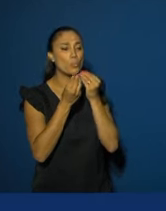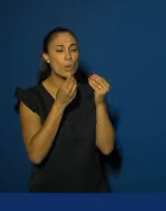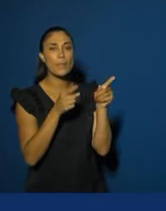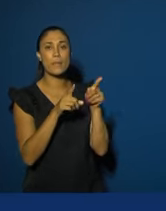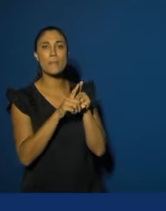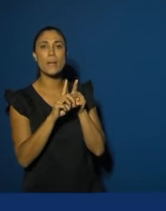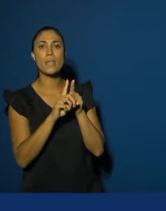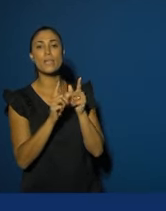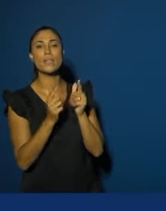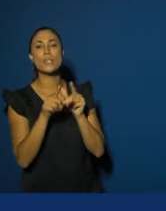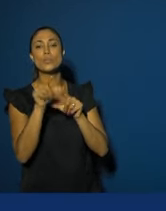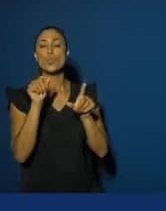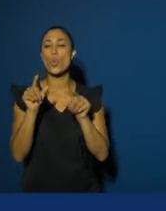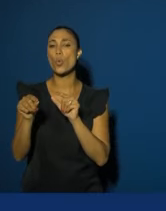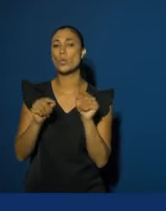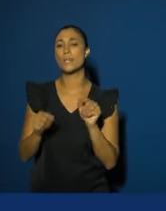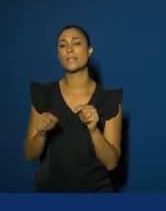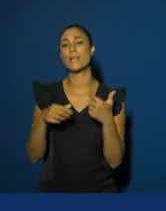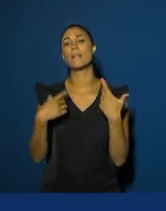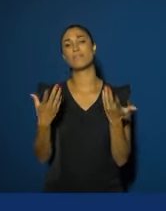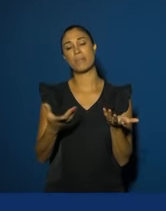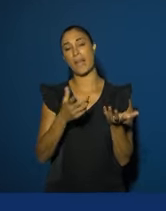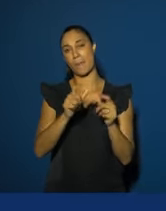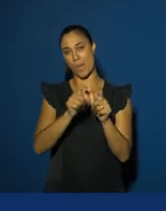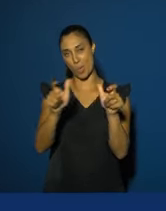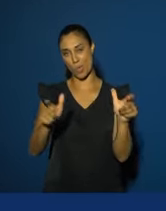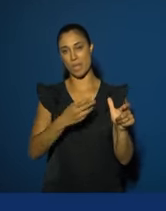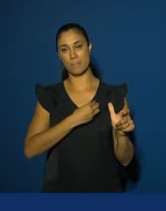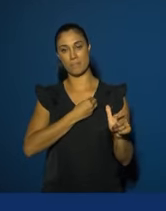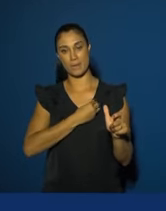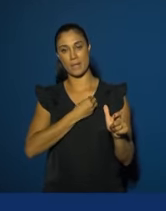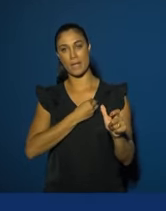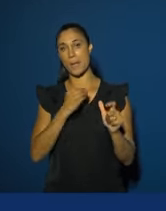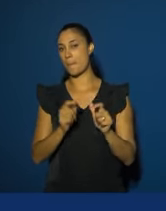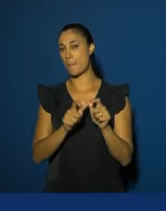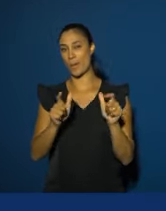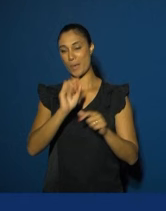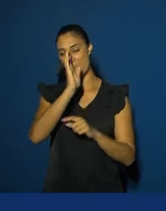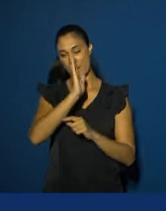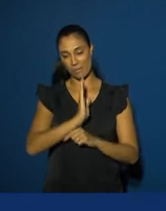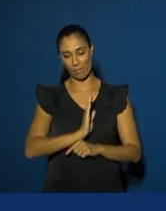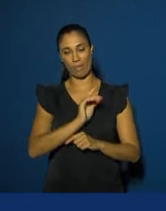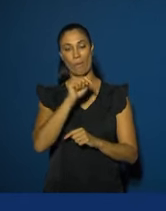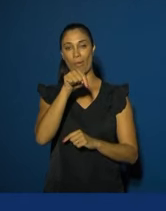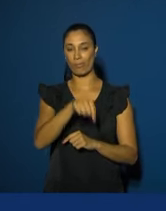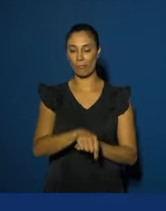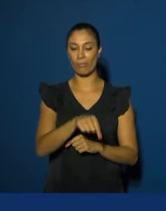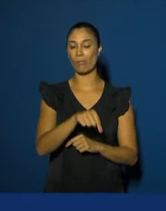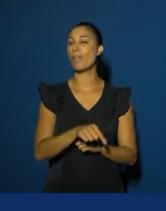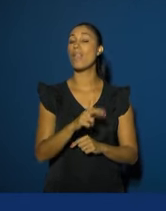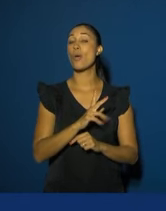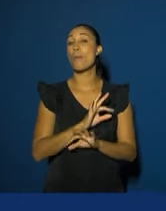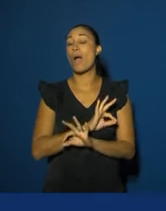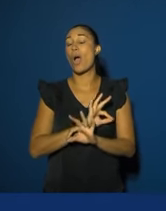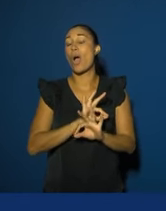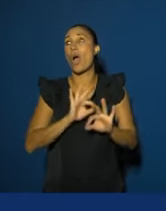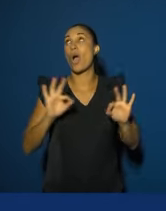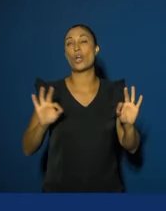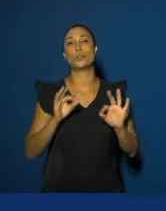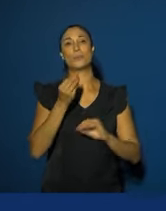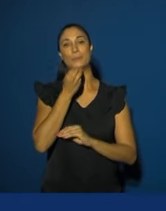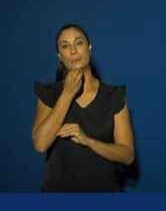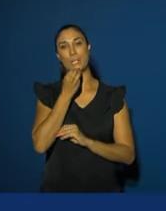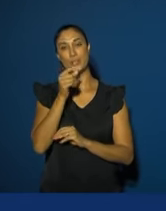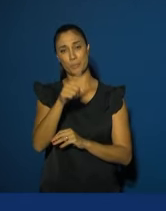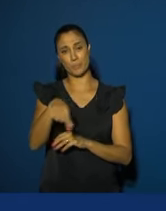seus investimentos acho que tá aqui presente grande parte do setor corporativo brasileiro e eu acho que é uma ótima oportunidade para